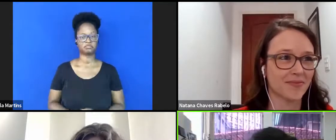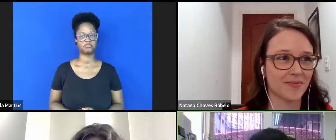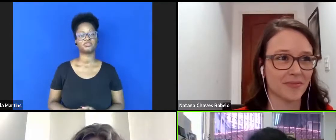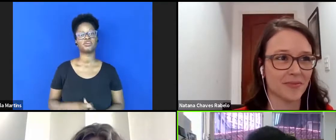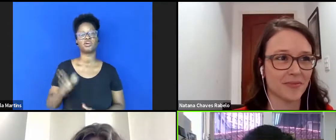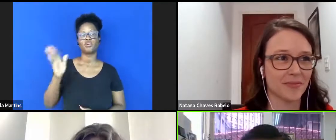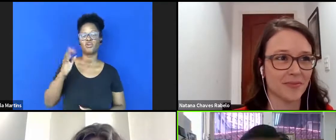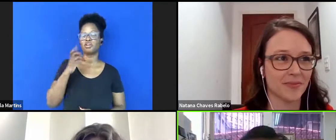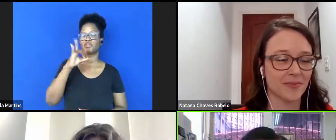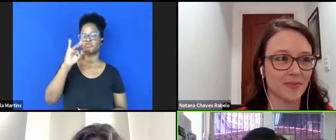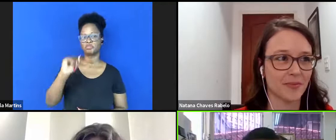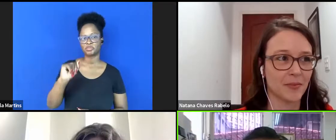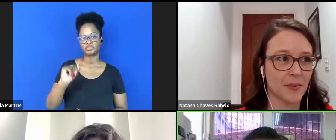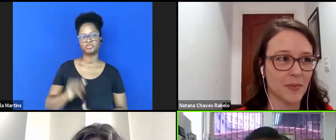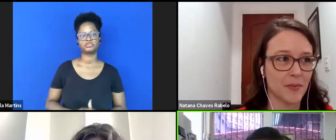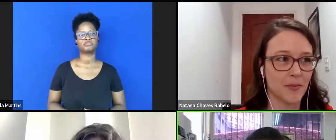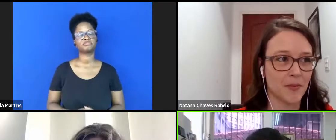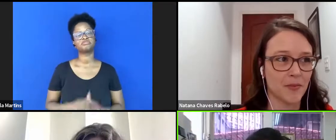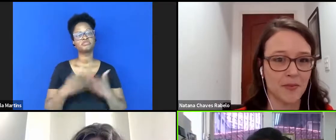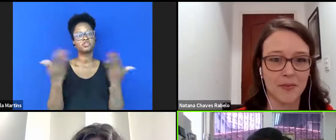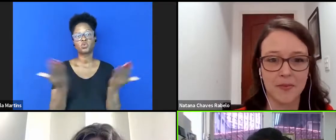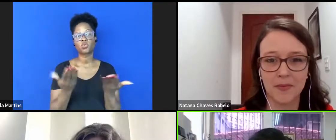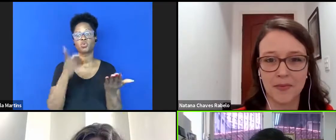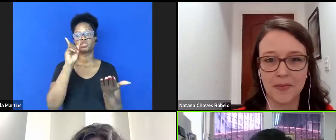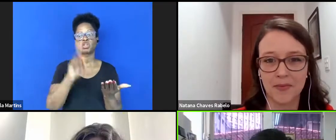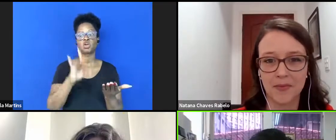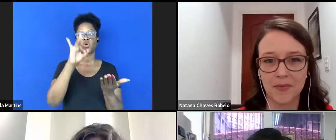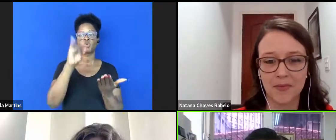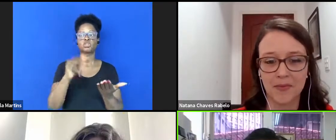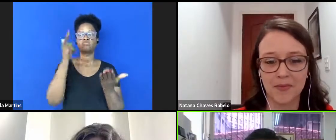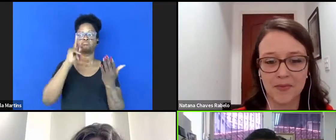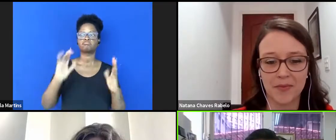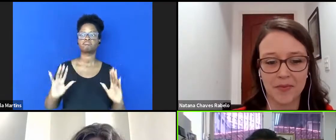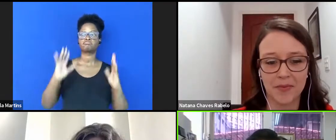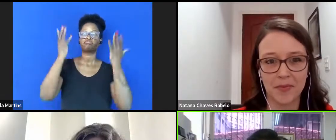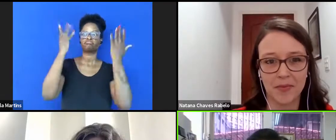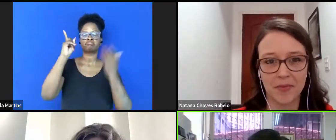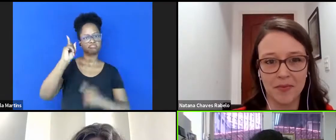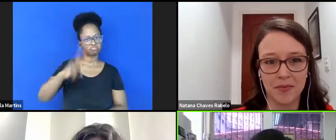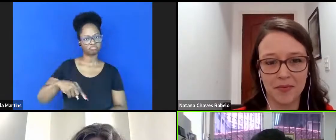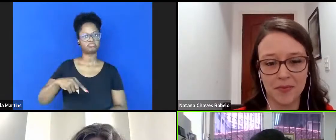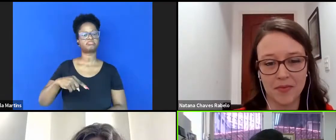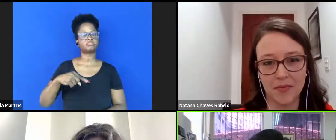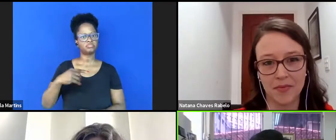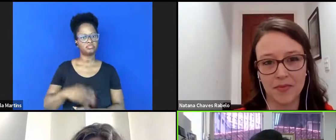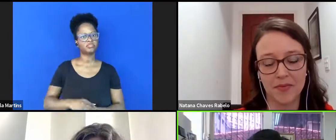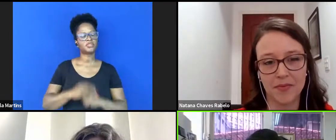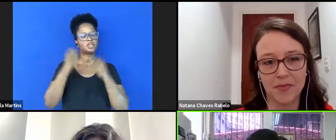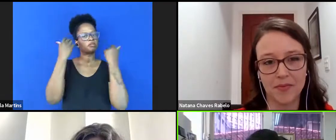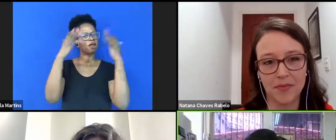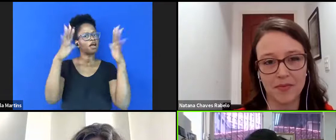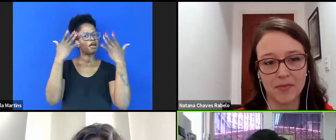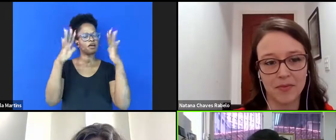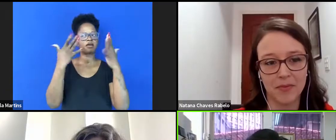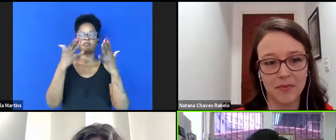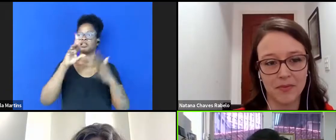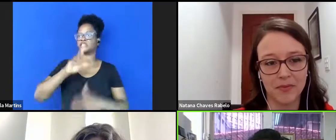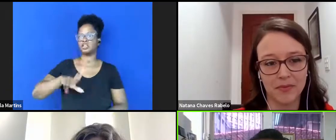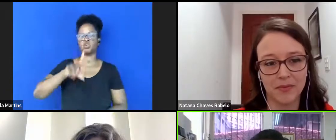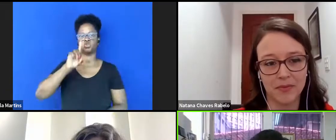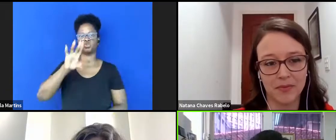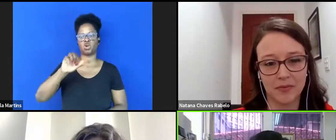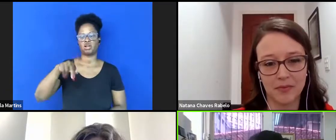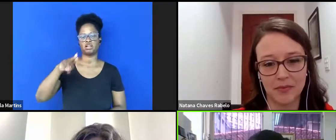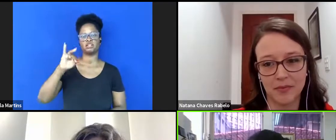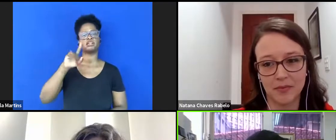dia. Hoje é um dia para se comemorar e parabenizar não só a Natana, como todos